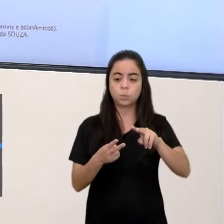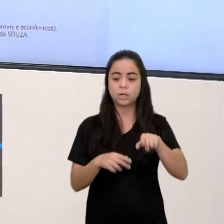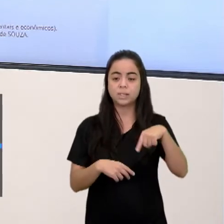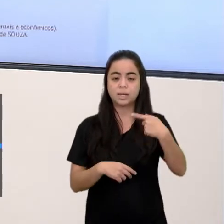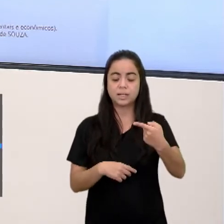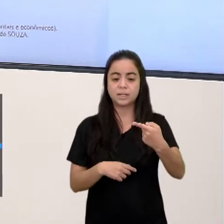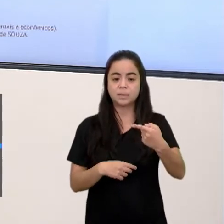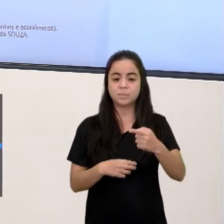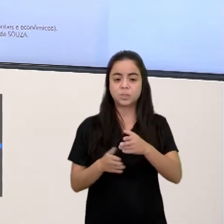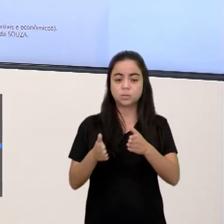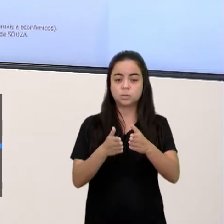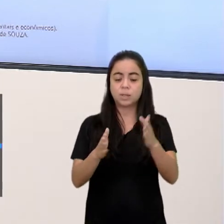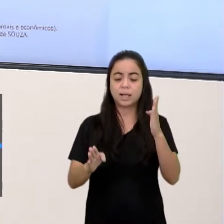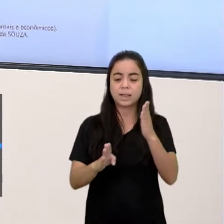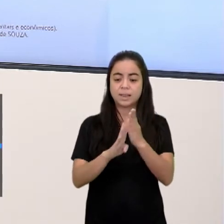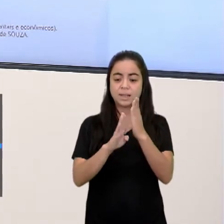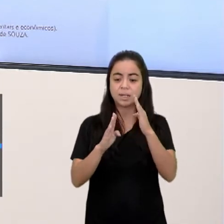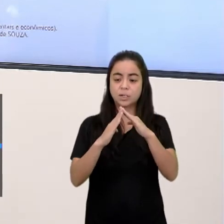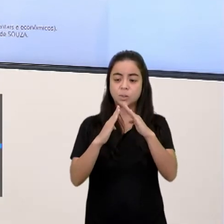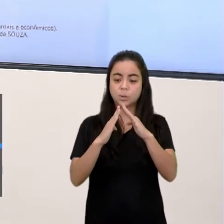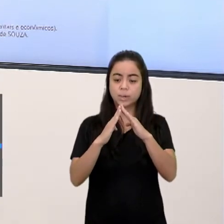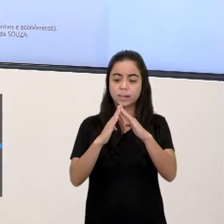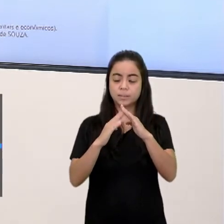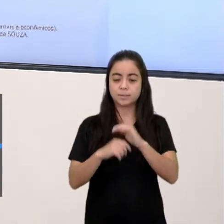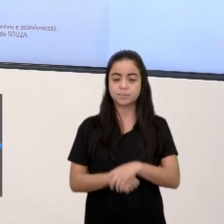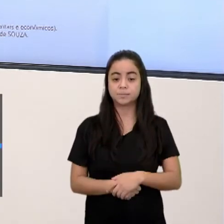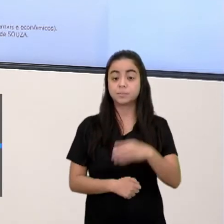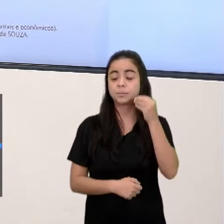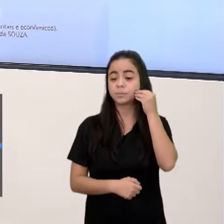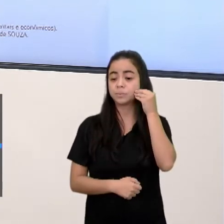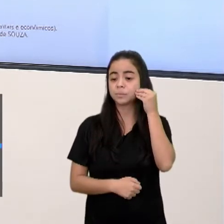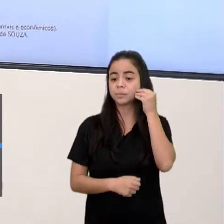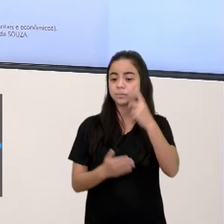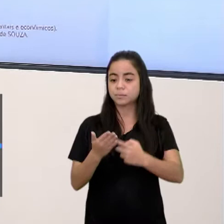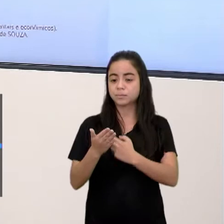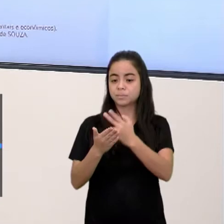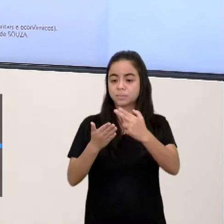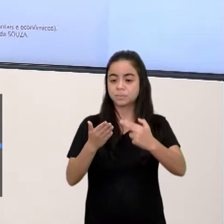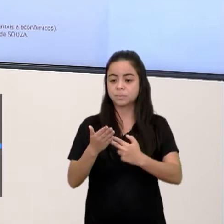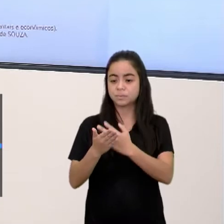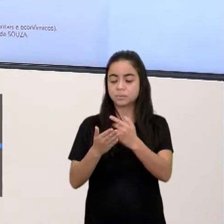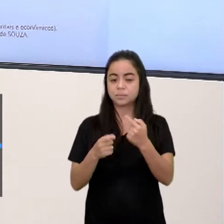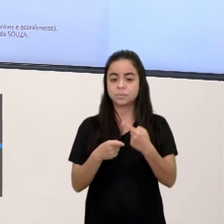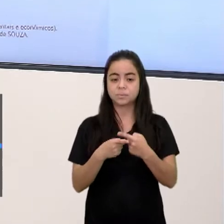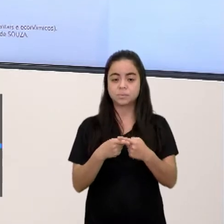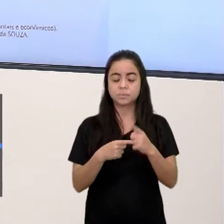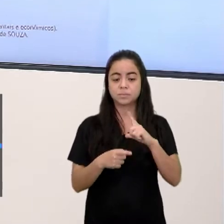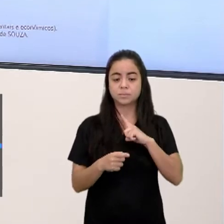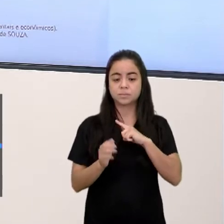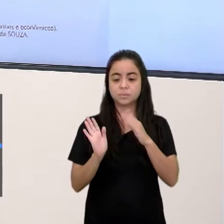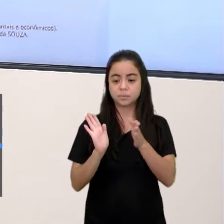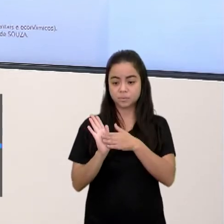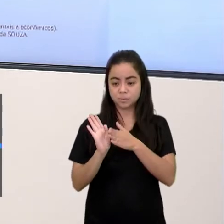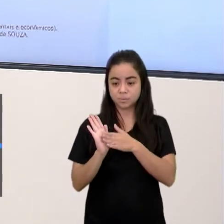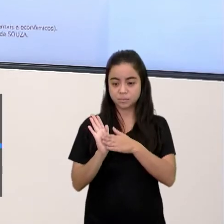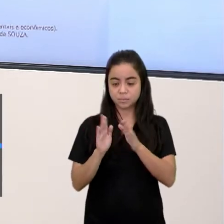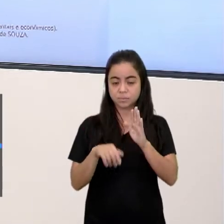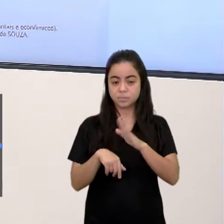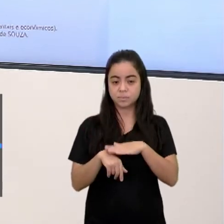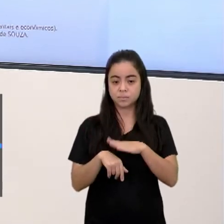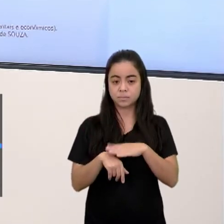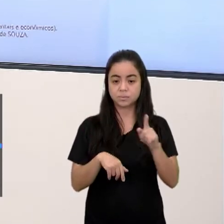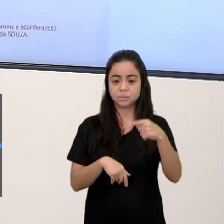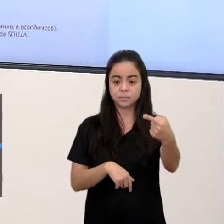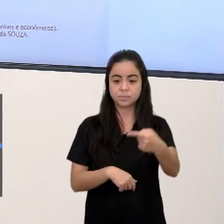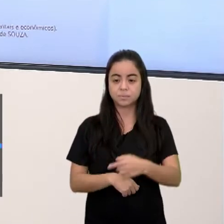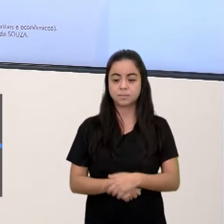de transmissão até chegar na nossa casa. Tenta fazer esse desenho, tenta fazer esse esquema, porque tem uma proposta aí depois da gente fazer uma animação, tá